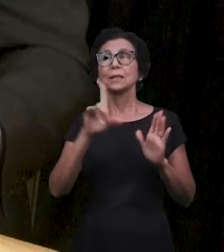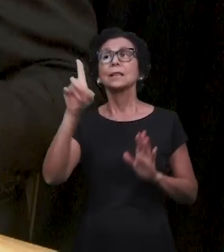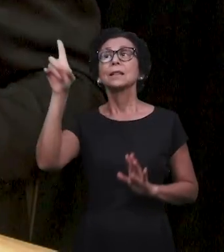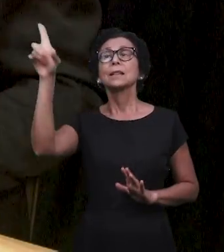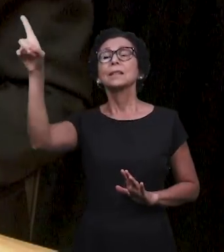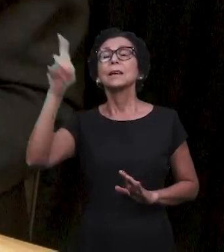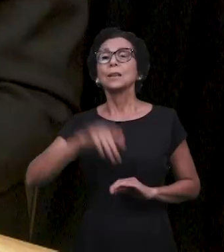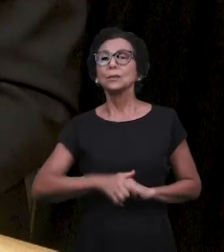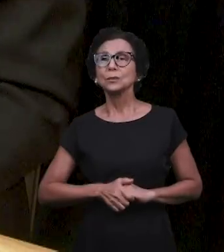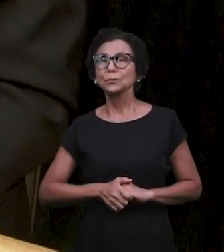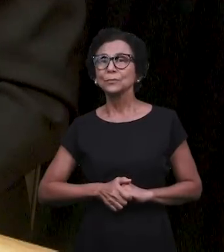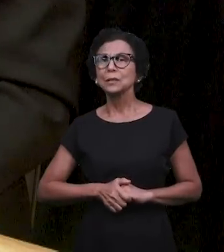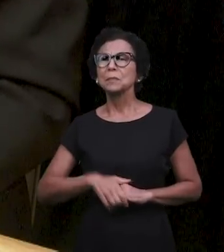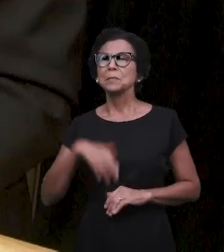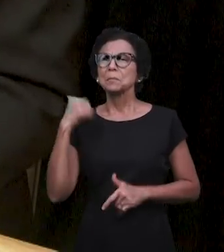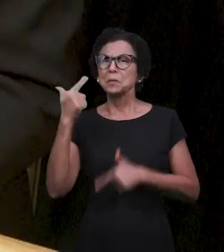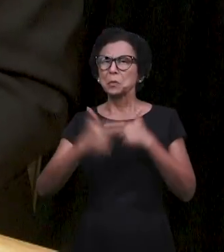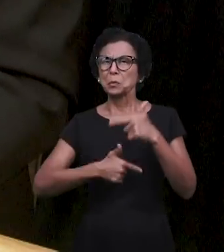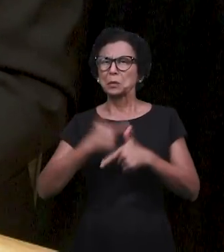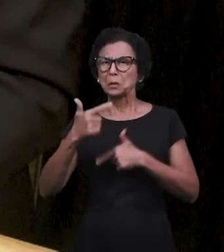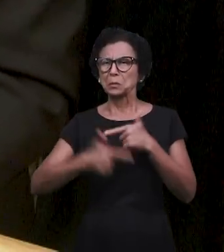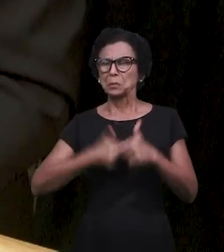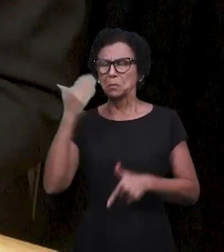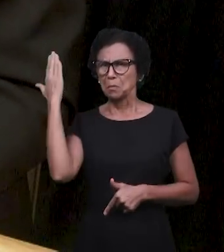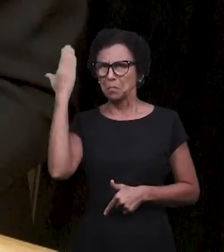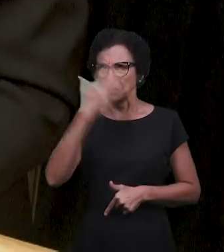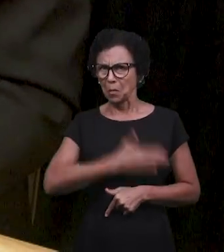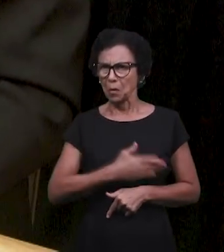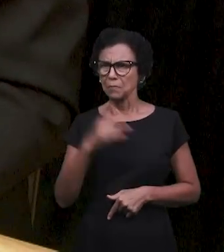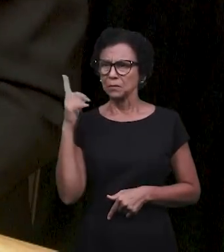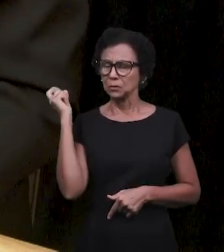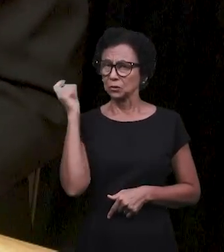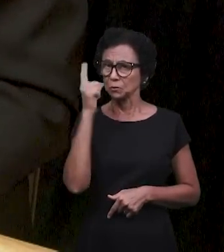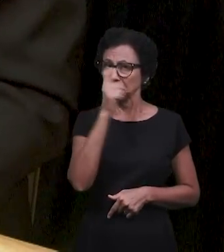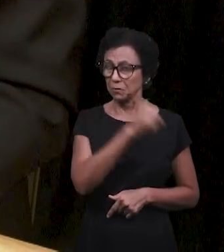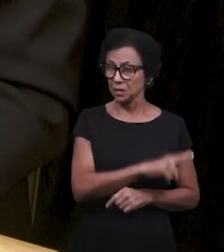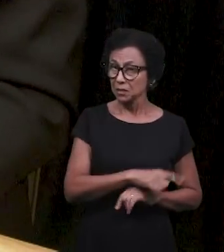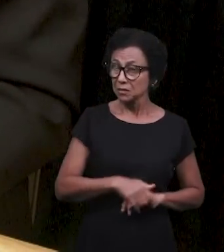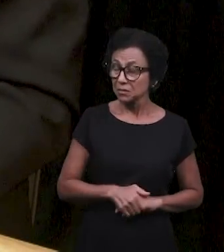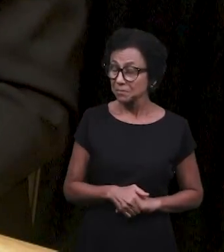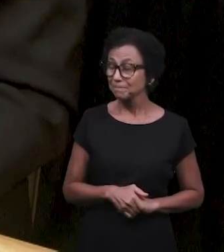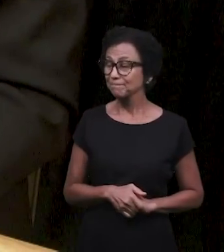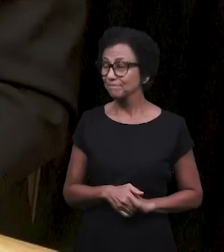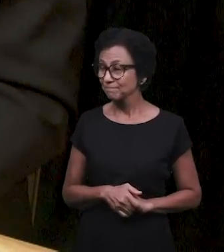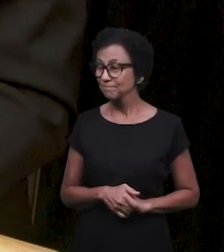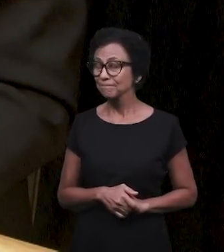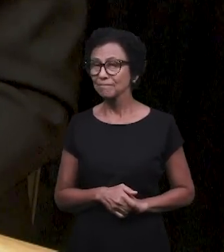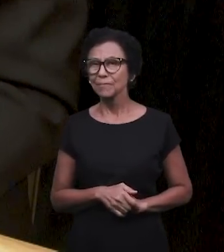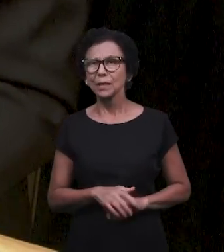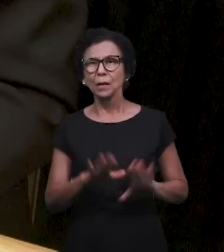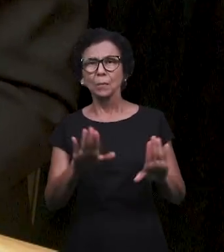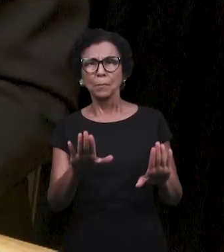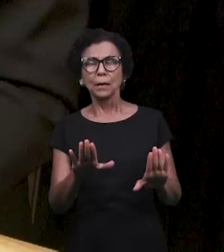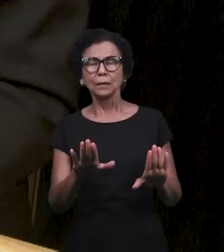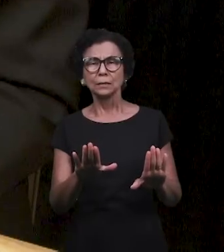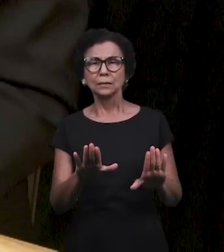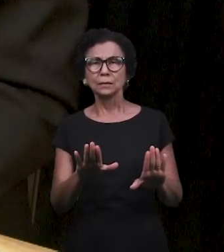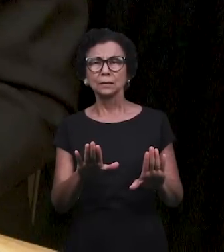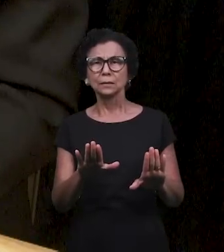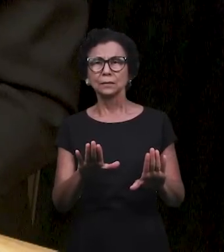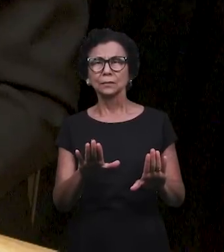da morte, tem vale da sombra da morte. Faz parte. E às vezes você vai andar por ele, mas você não vai temer mal algum por um